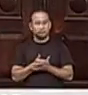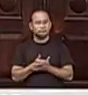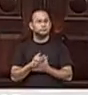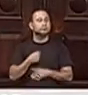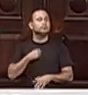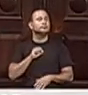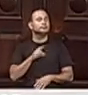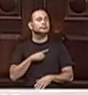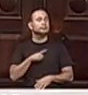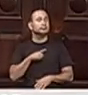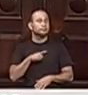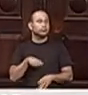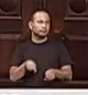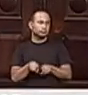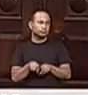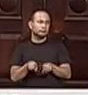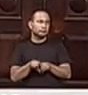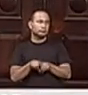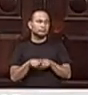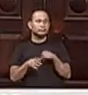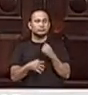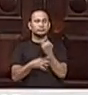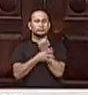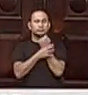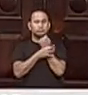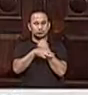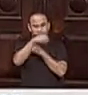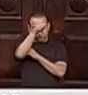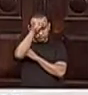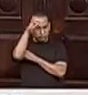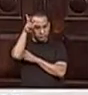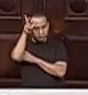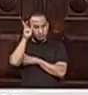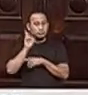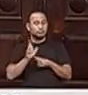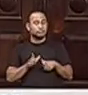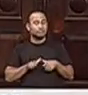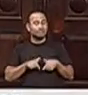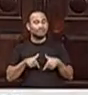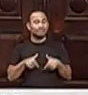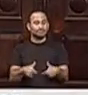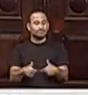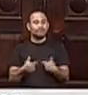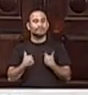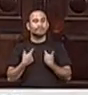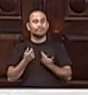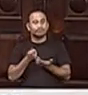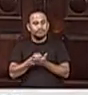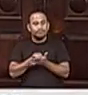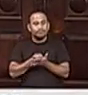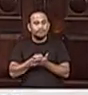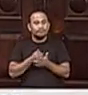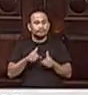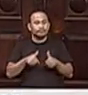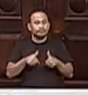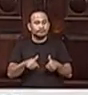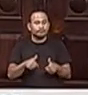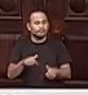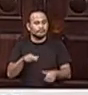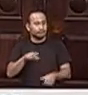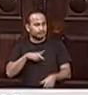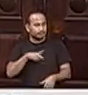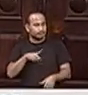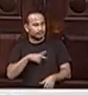teríamos então a segurança pública sendo patrocinada pela iniciativa privada, mas